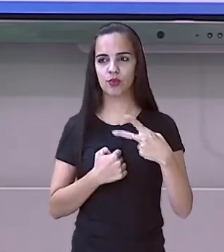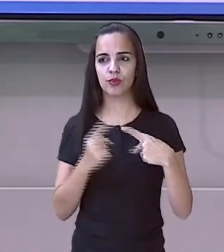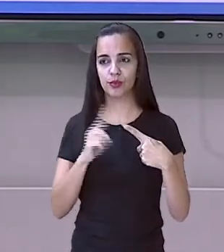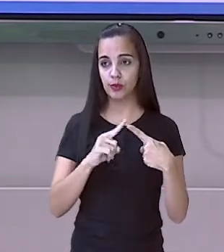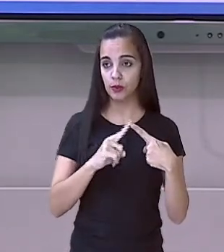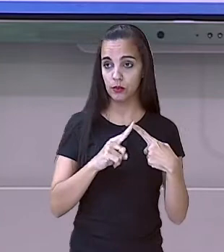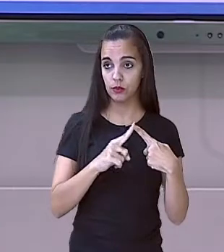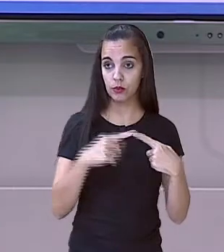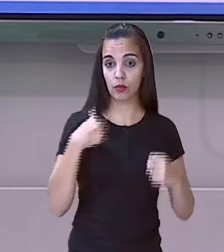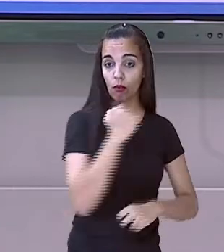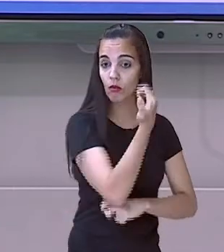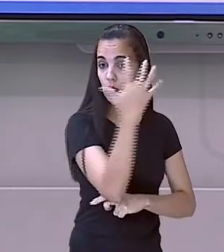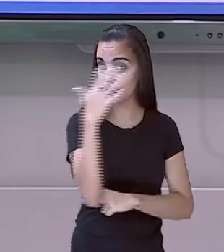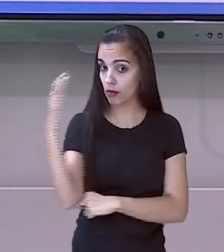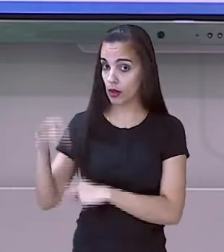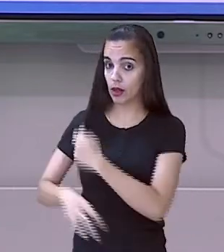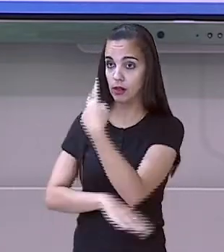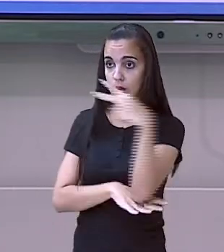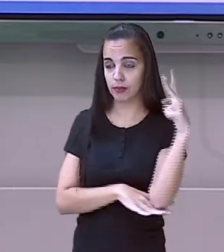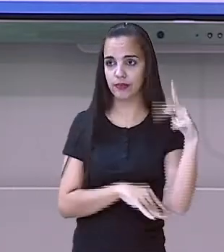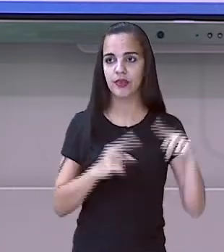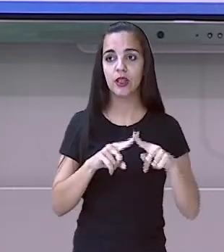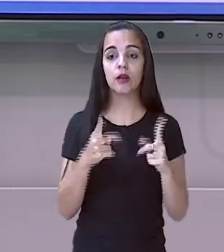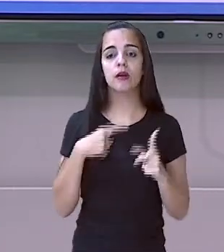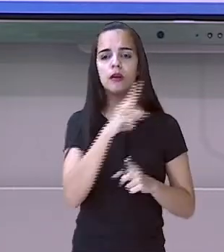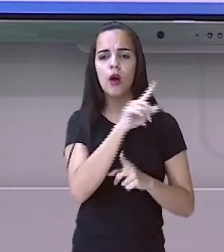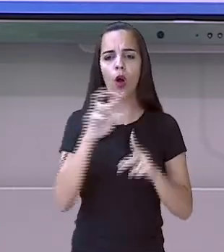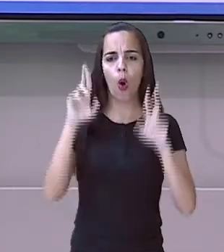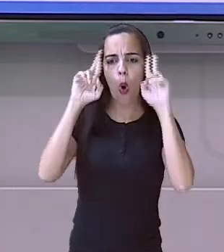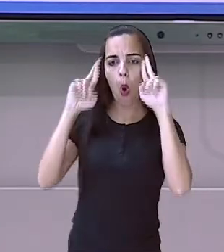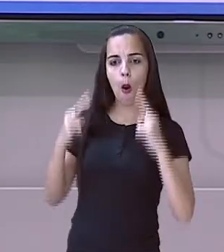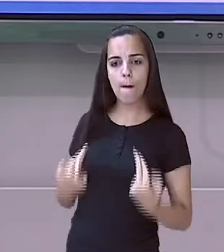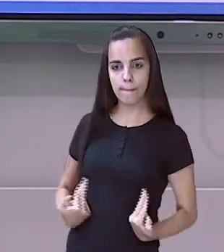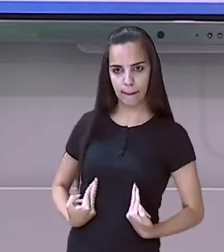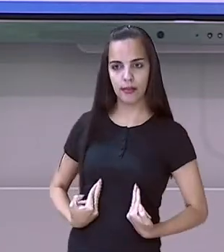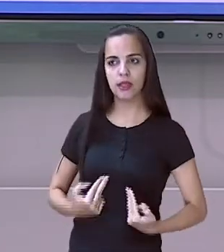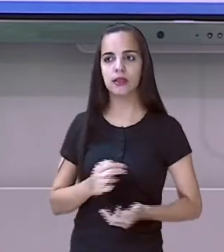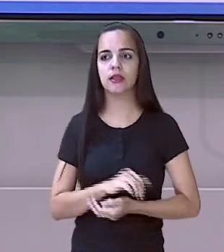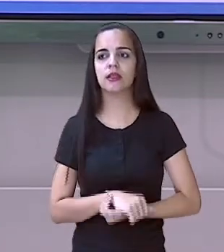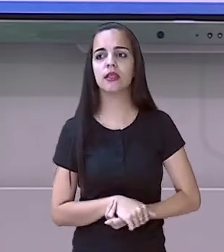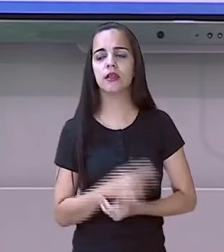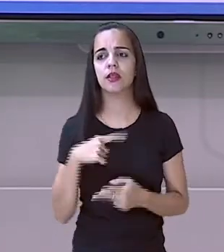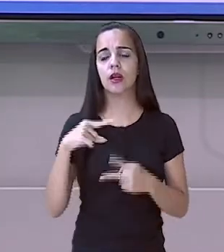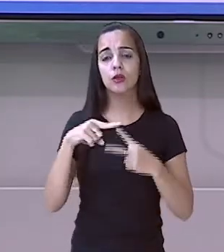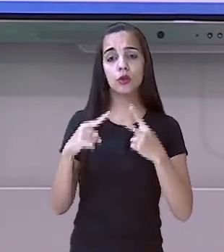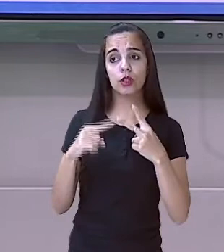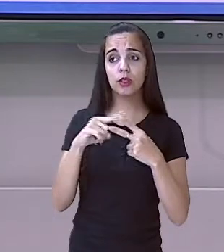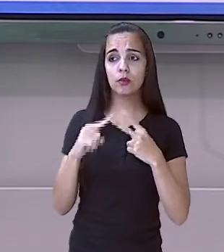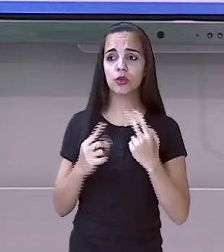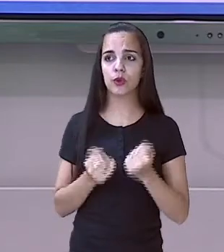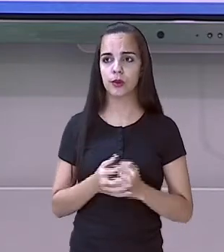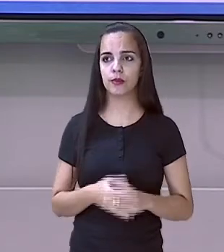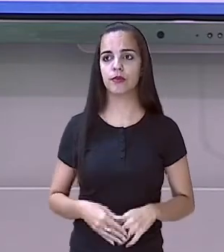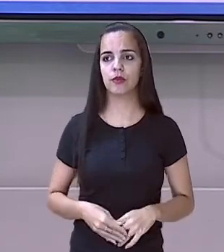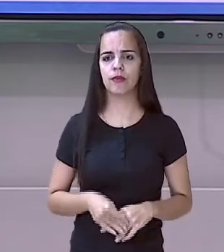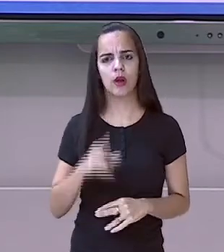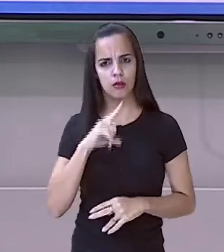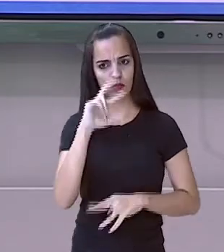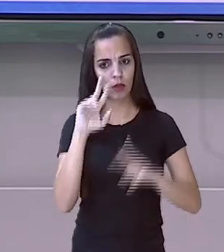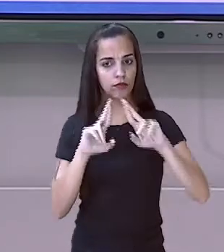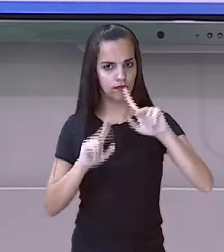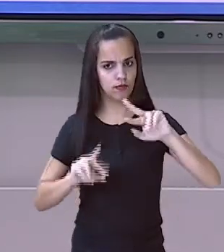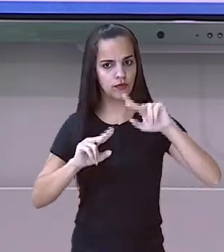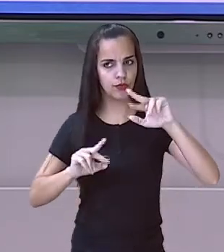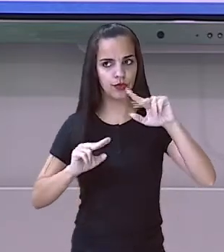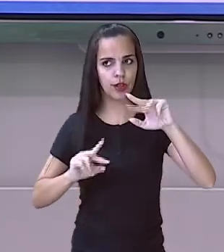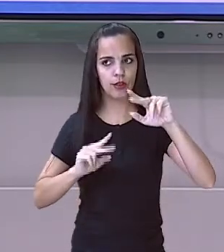como paisagens naturais ou paisagens humanizadas, paisagem natural e humanizada. Existem diferenças